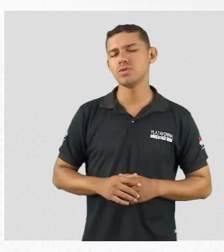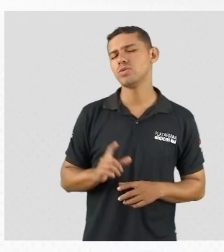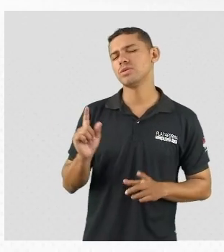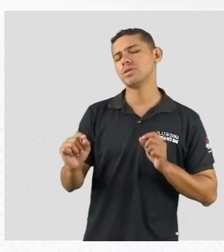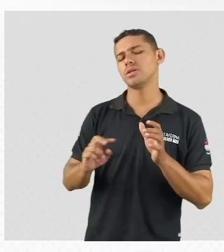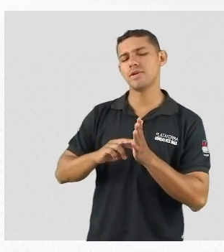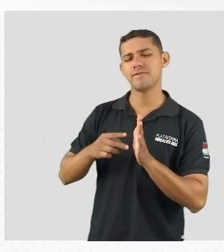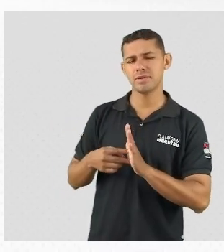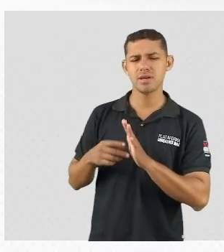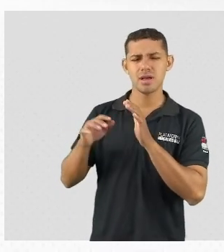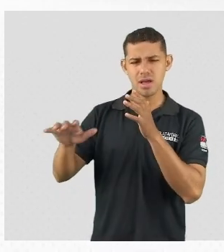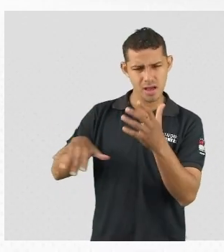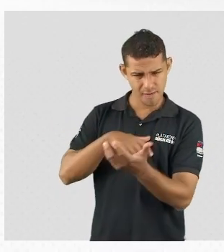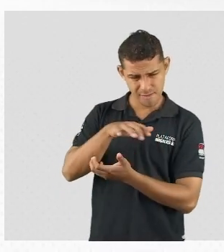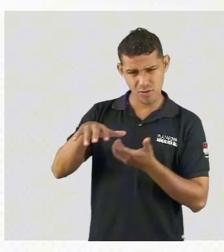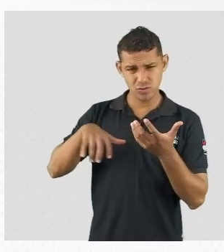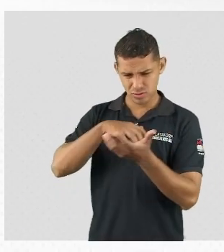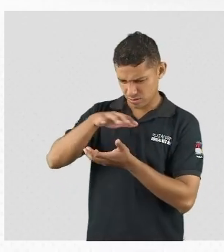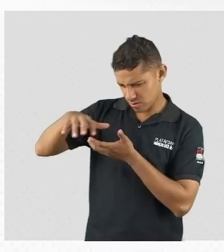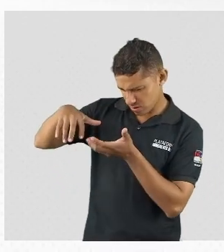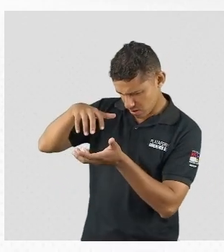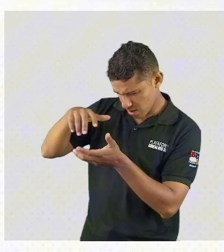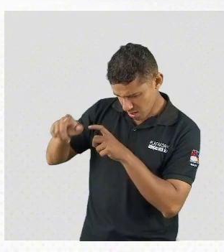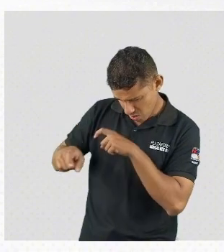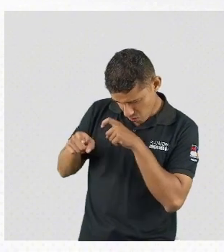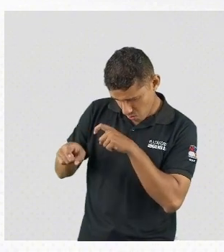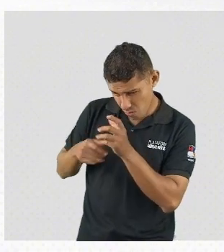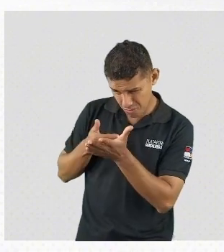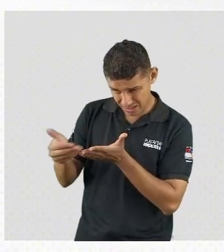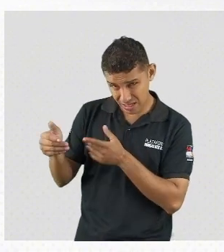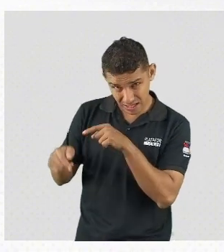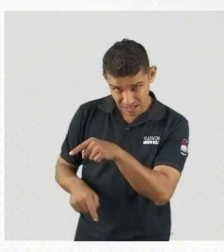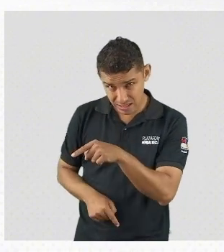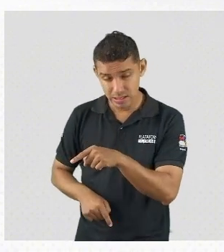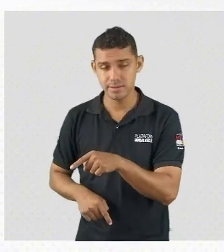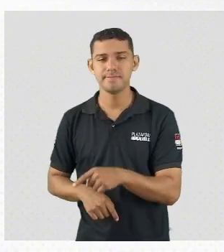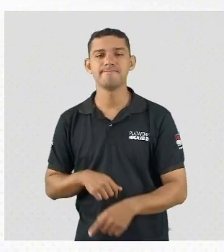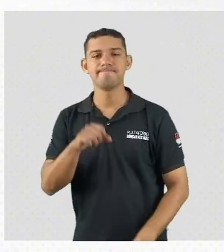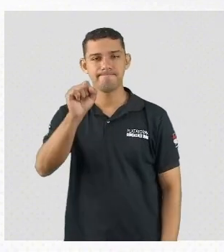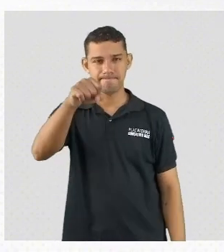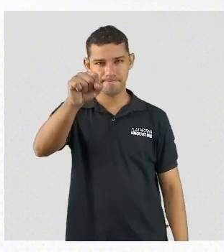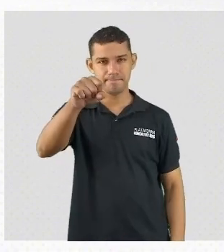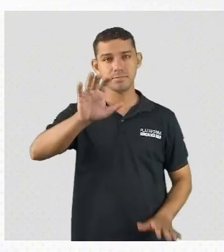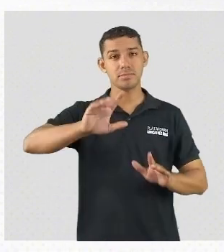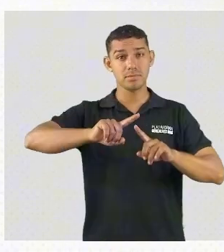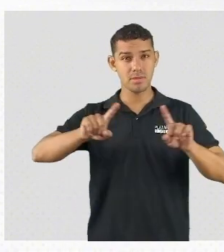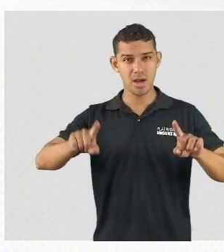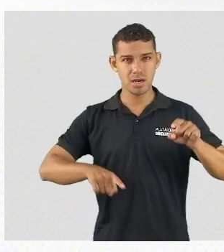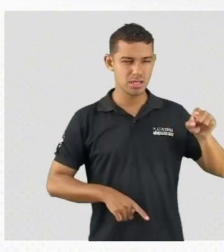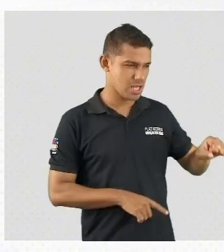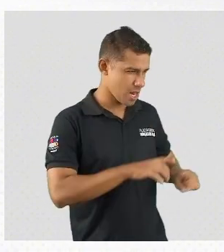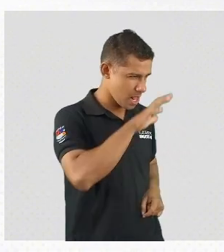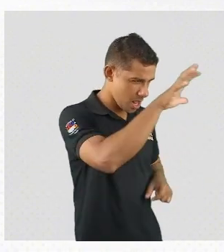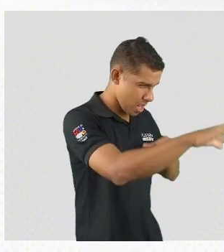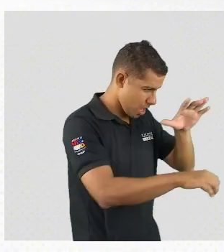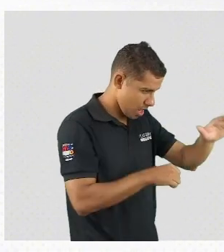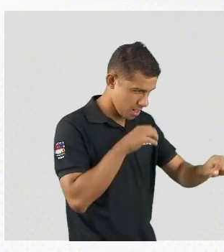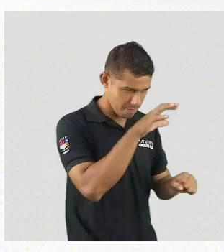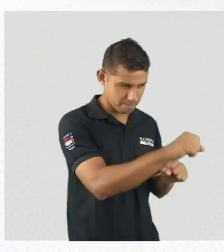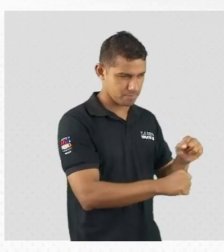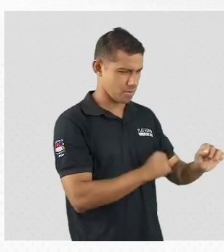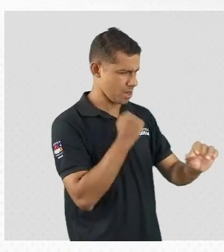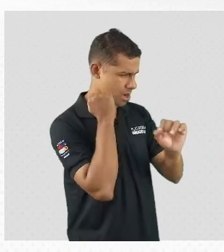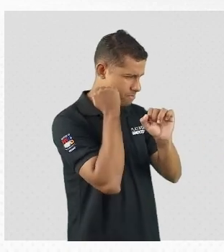Agricultura, professor? Eles começaram, de fato, a ser agricultores? Sim, gente. Mas eles deixaram de ser coletores? Eles deixaram